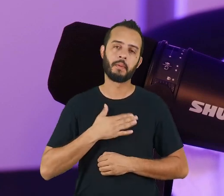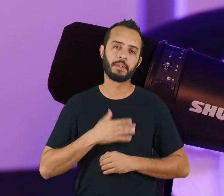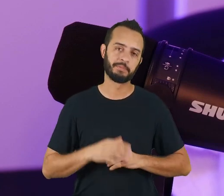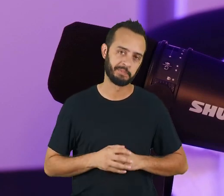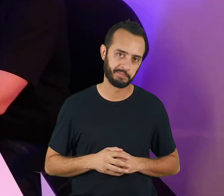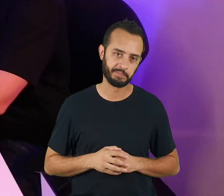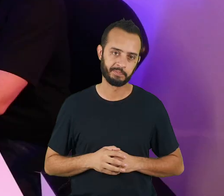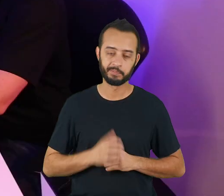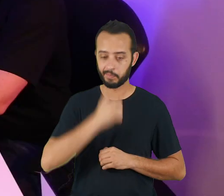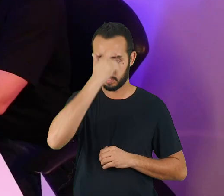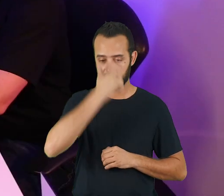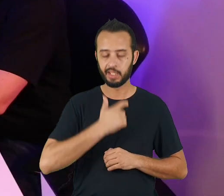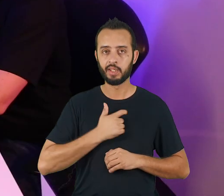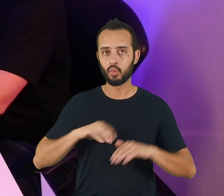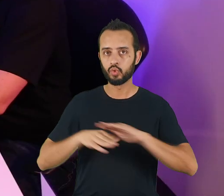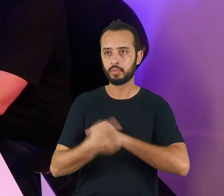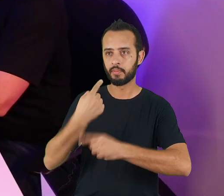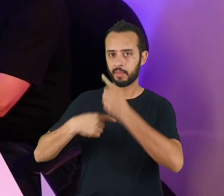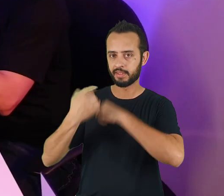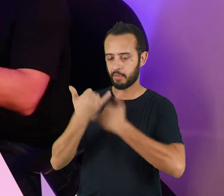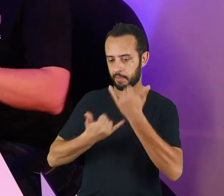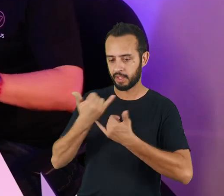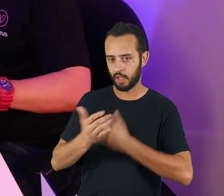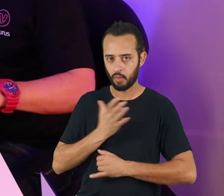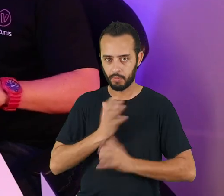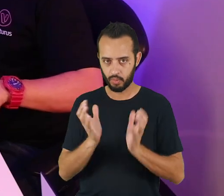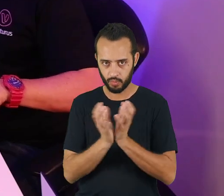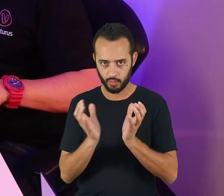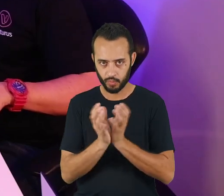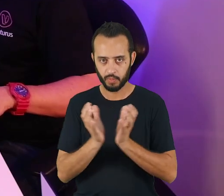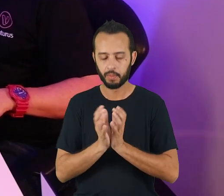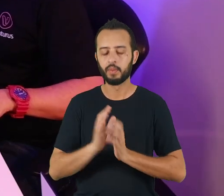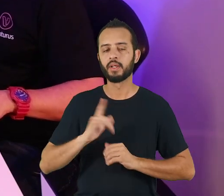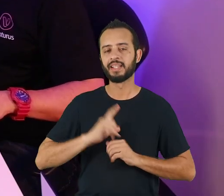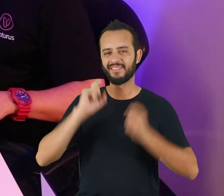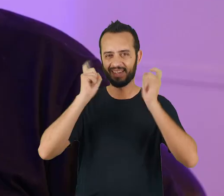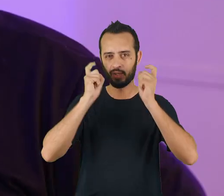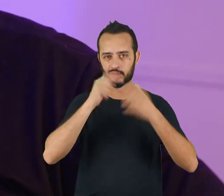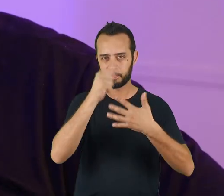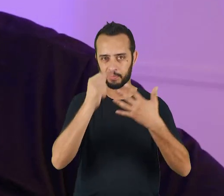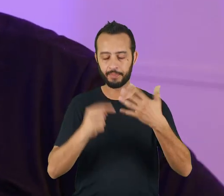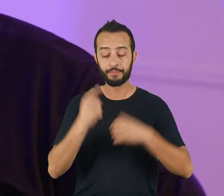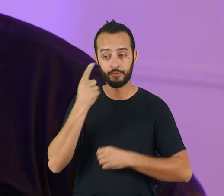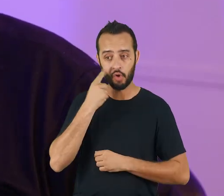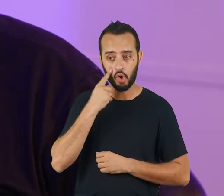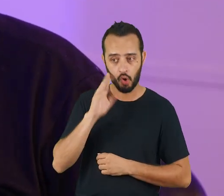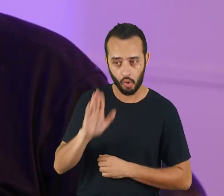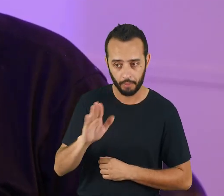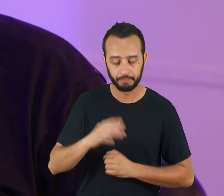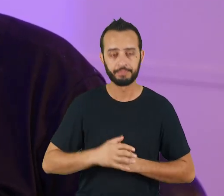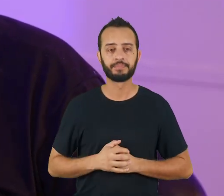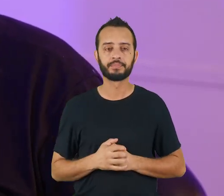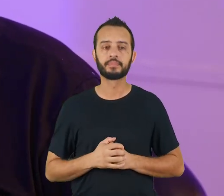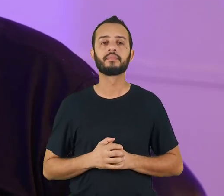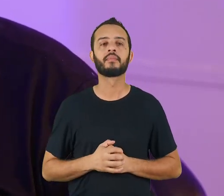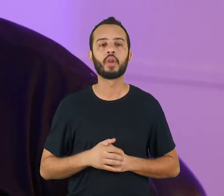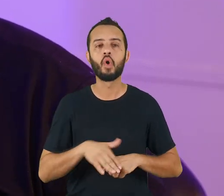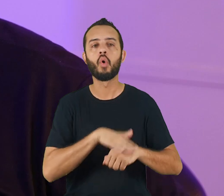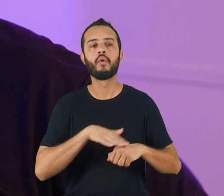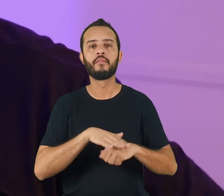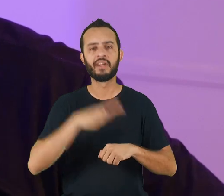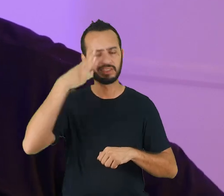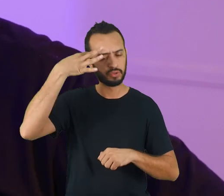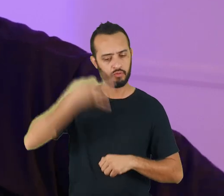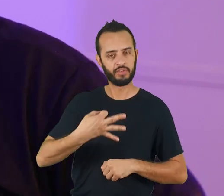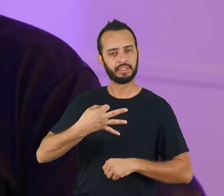mim eu eu costumava brincar com o meu grupo quando el estava em algumas reuniões fala assim ó fale com